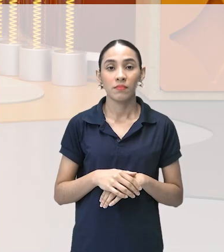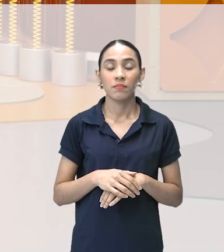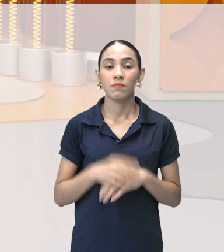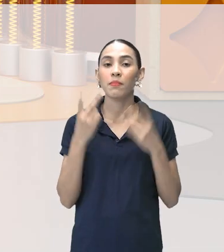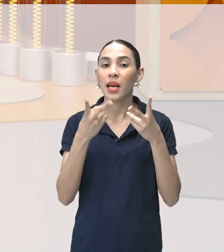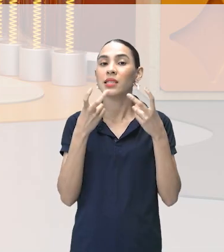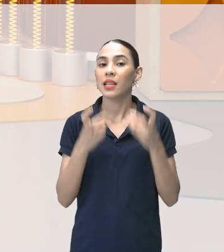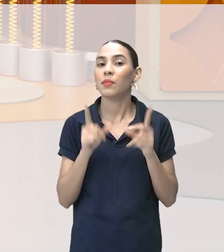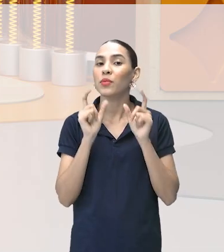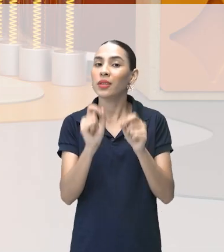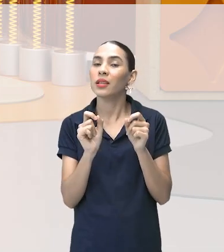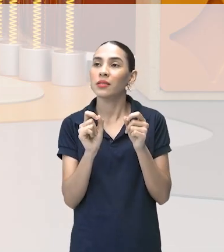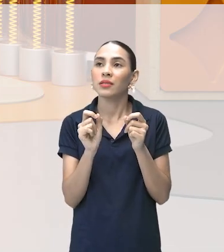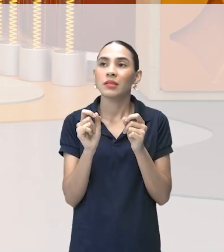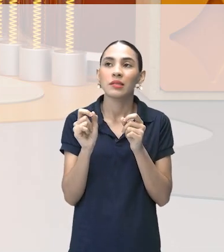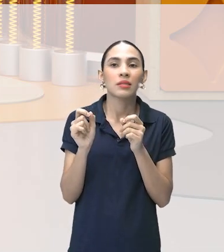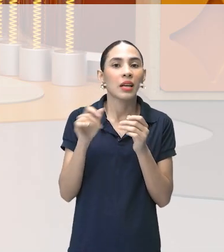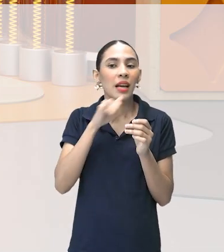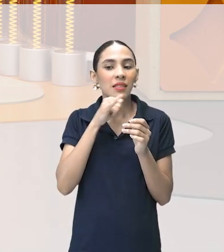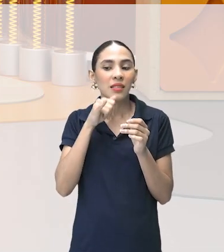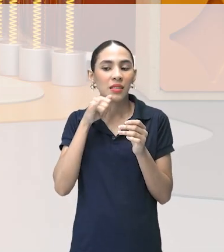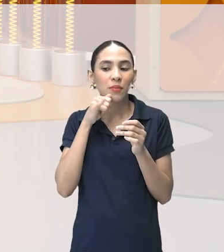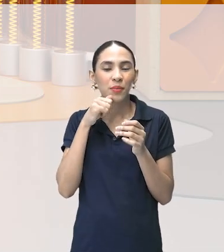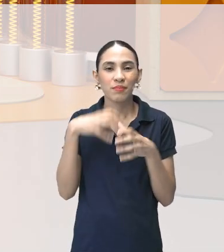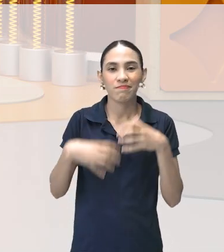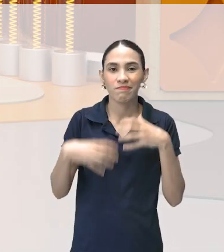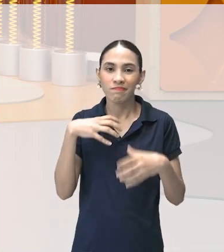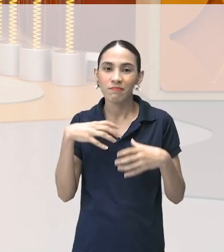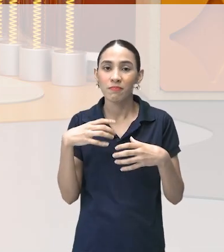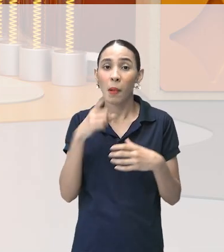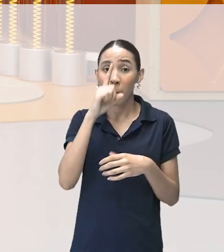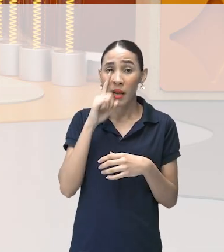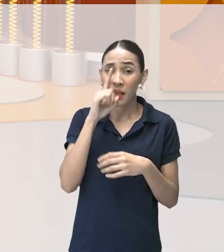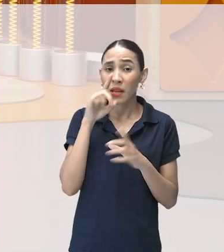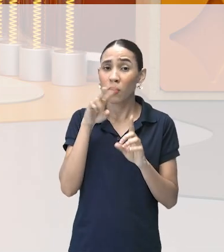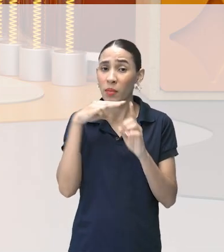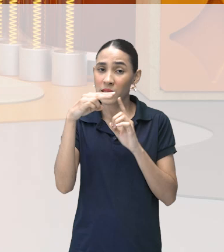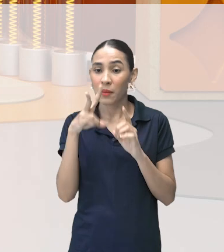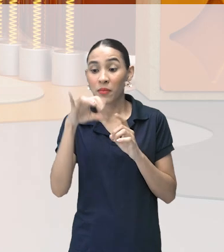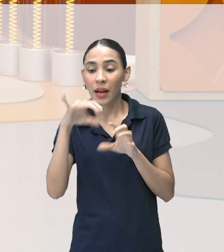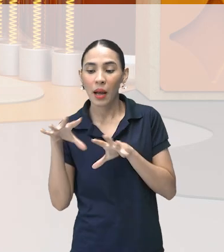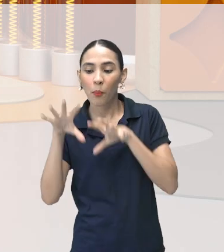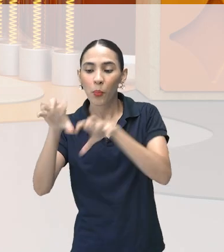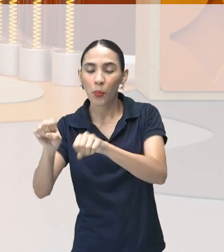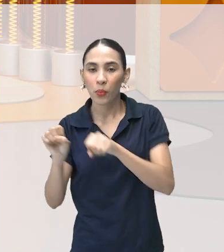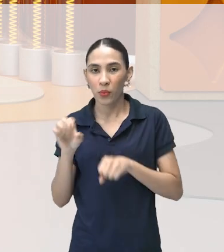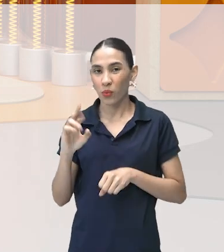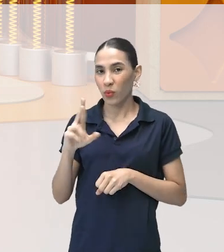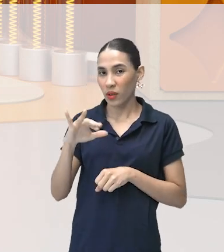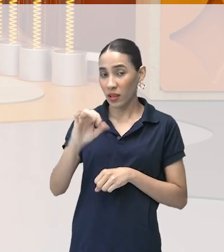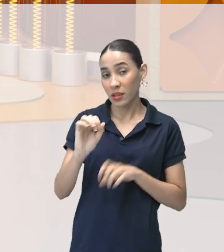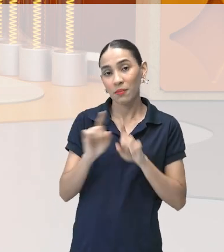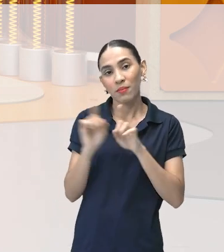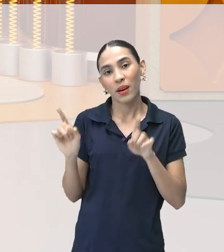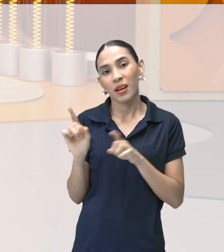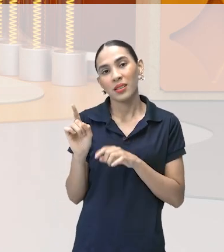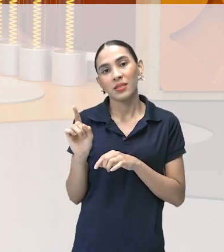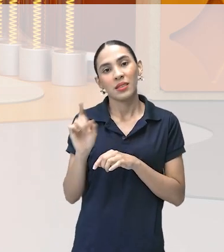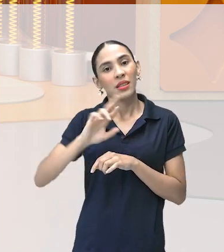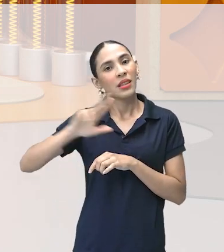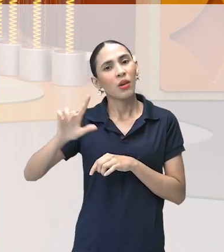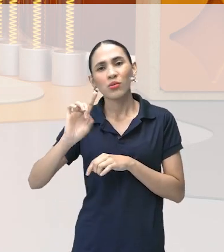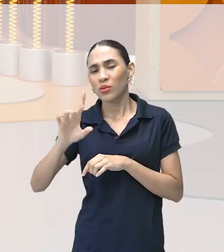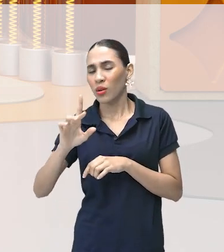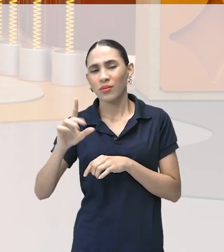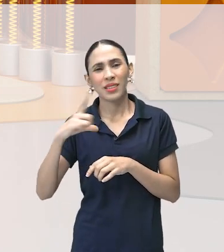está ali ficando um pouco de lado, então vai pegar e vai atacar a Ucrânia. Mas não vai ser somente